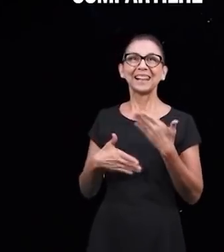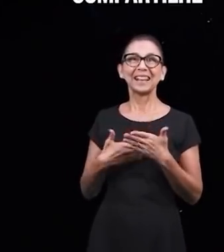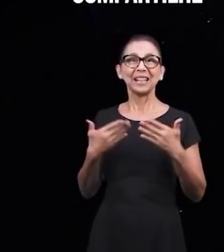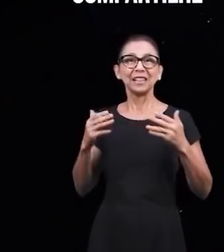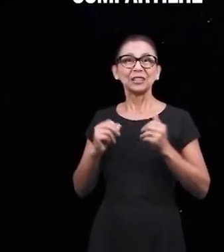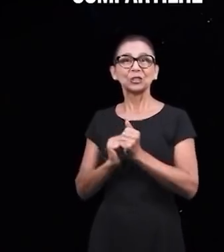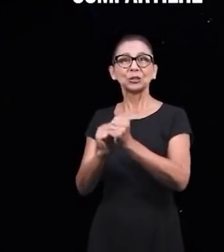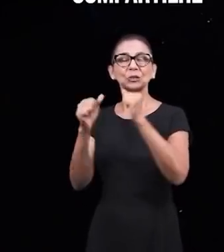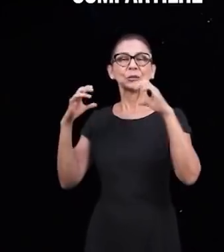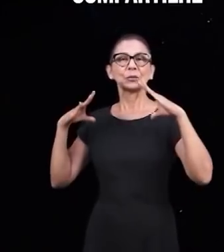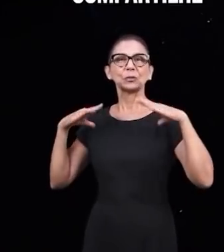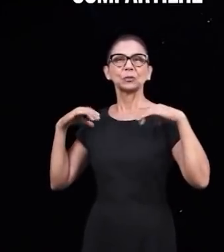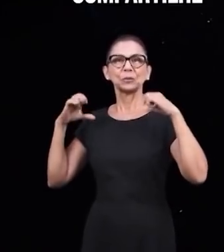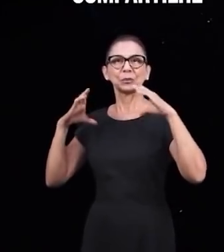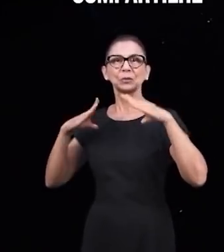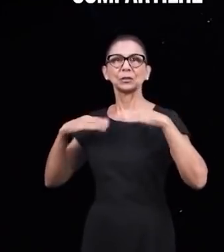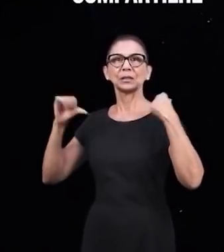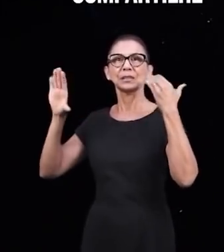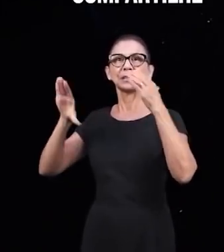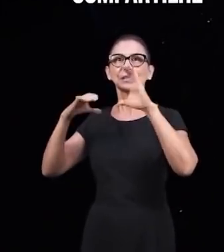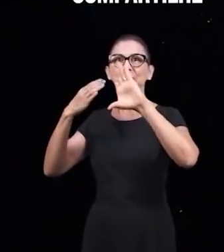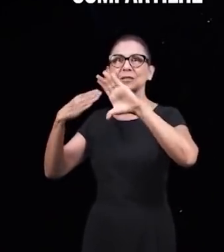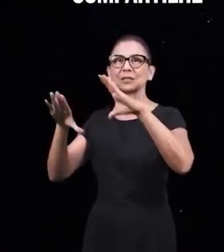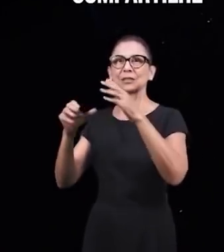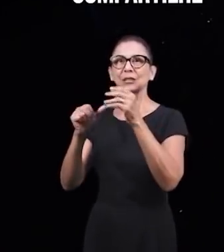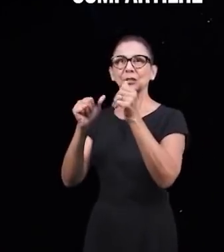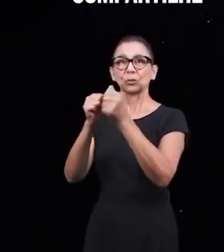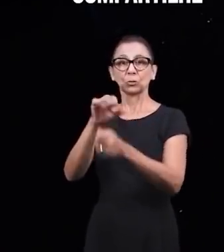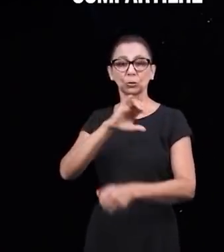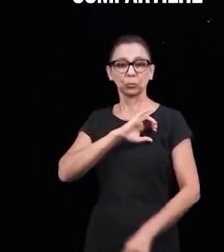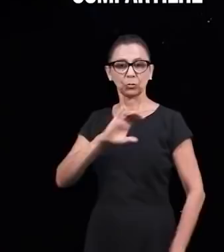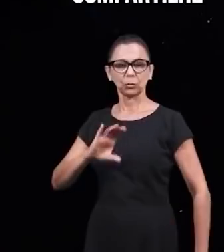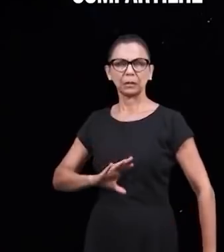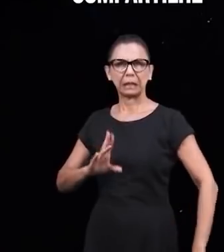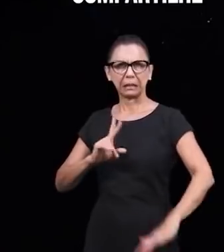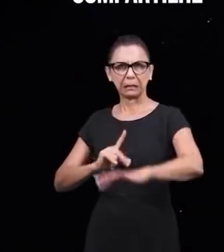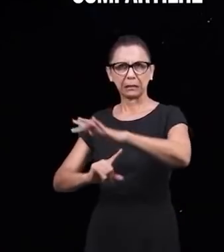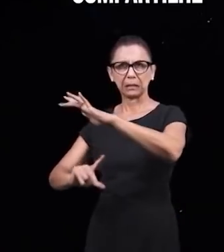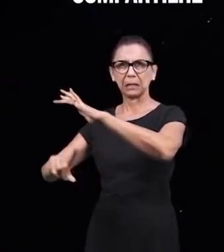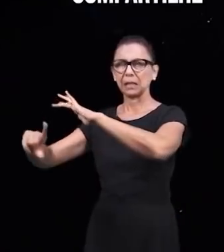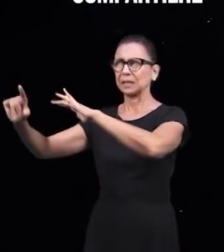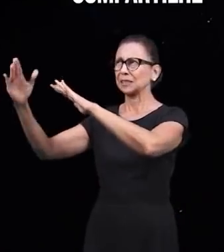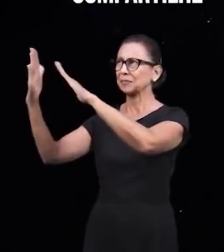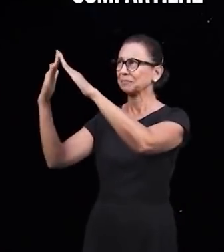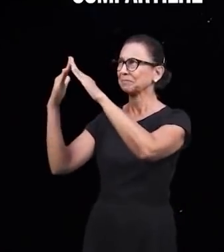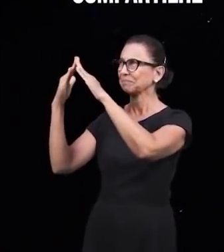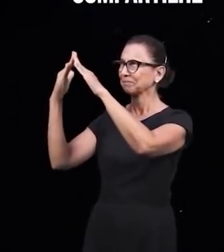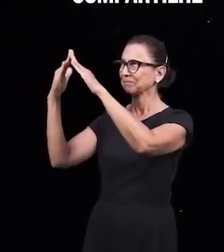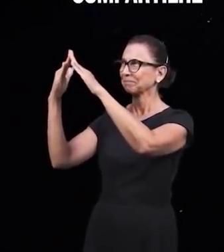com os anjos a cantar, pois com Cristo para sempre vou